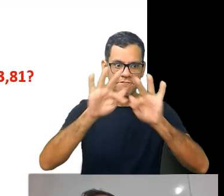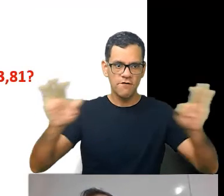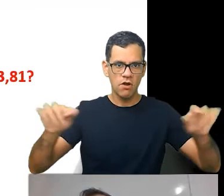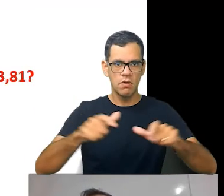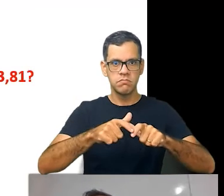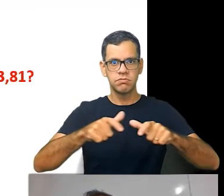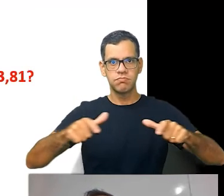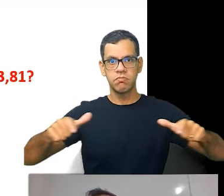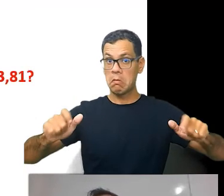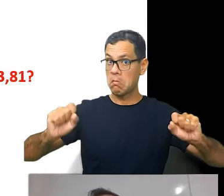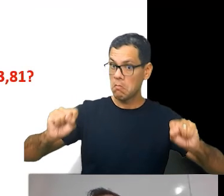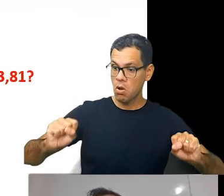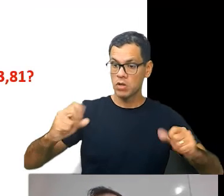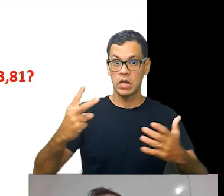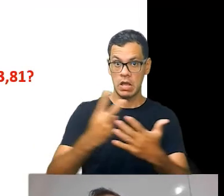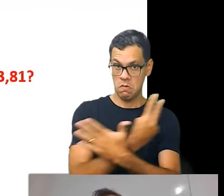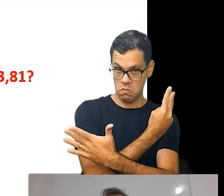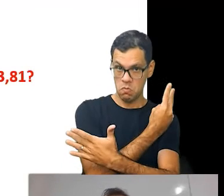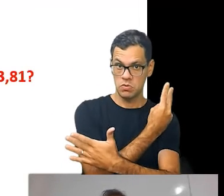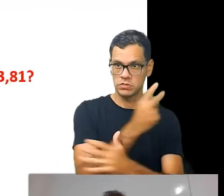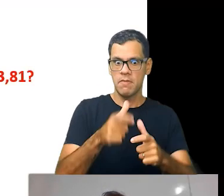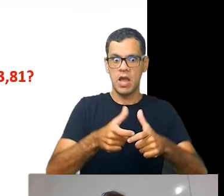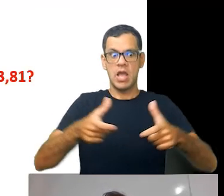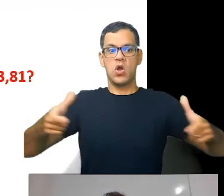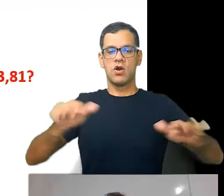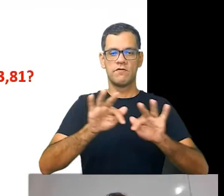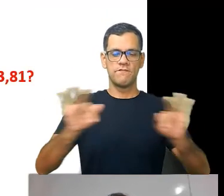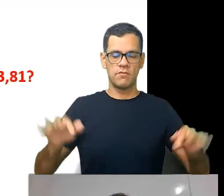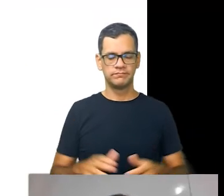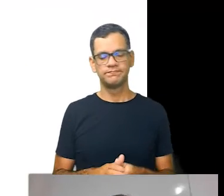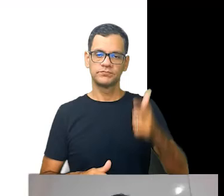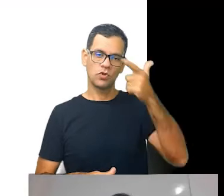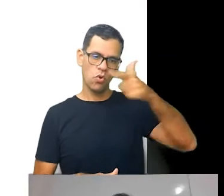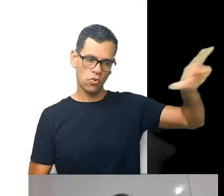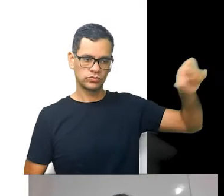vezes as fórmulas podem ficar um pouquinho maiores, tá bom?